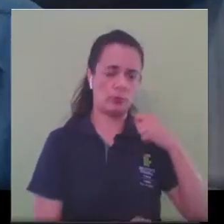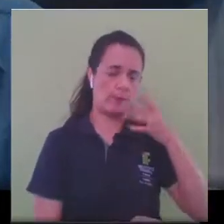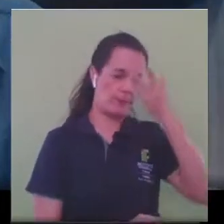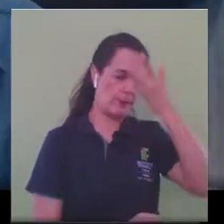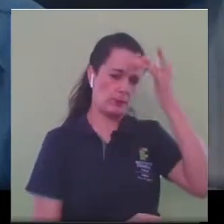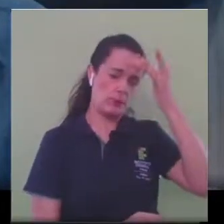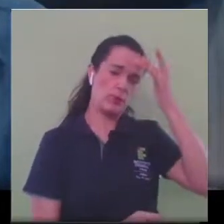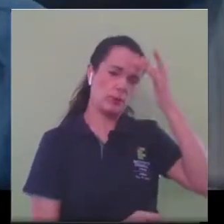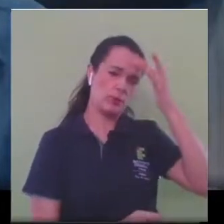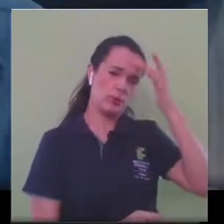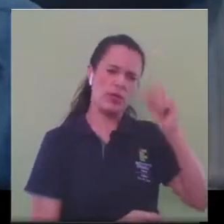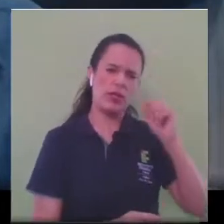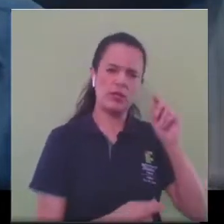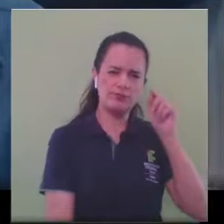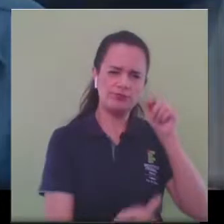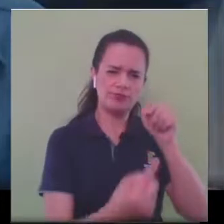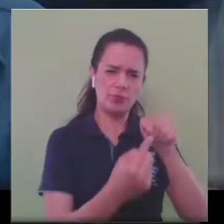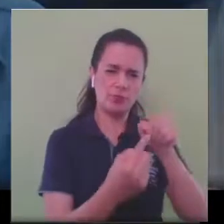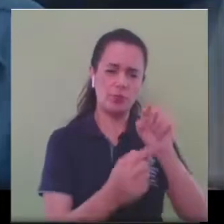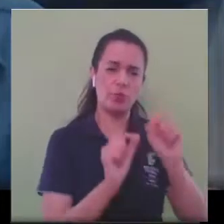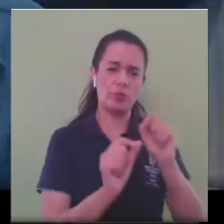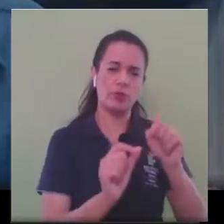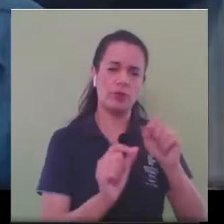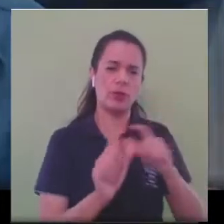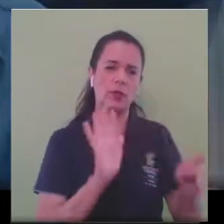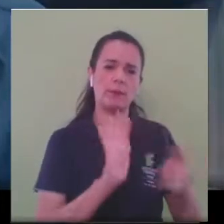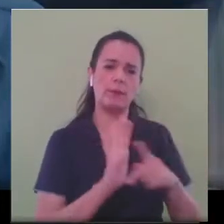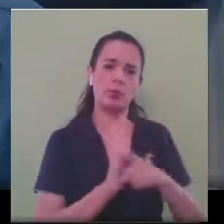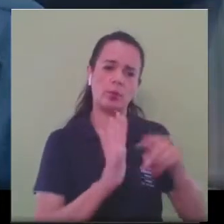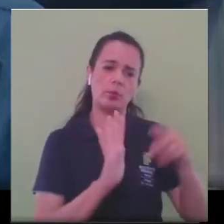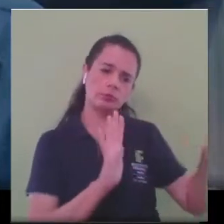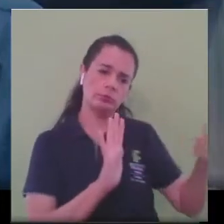clássico, ele não definiu propriamente.